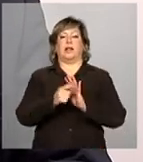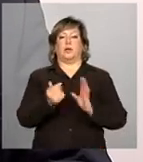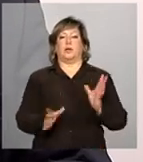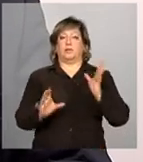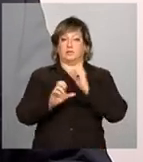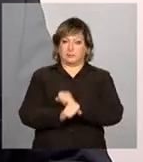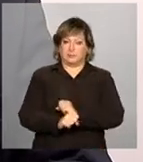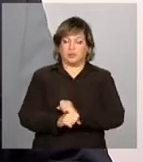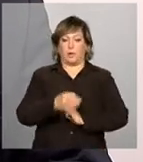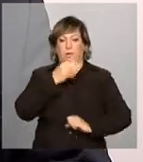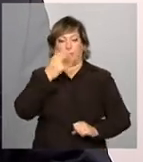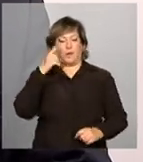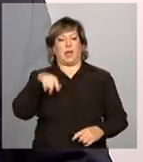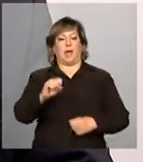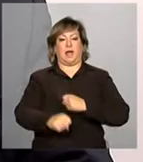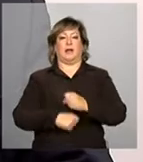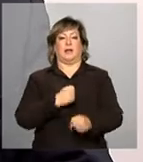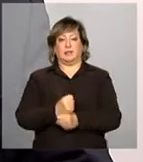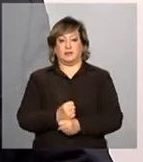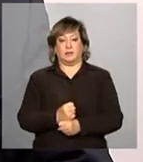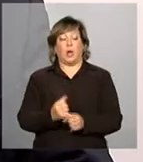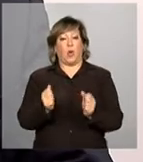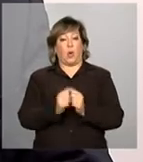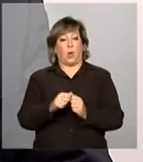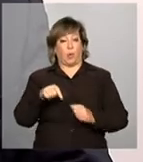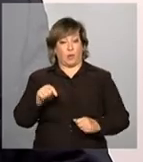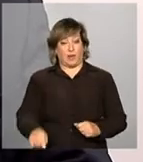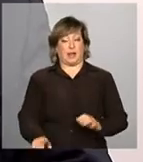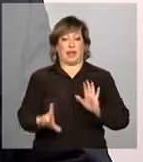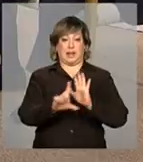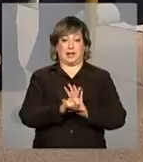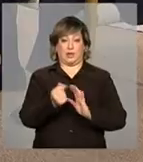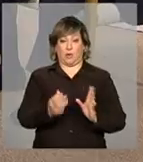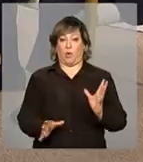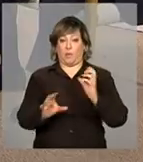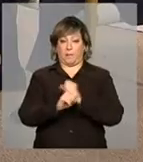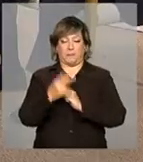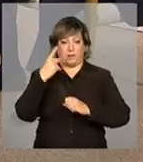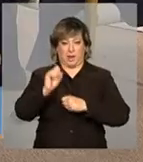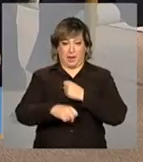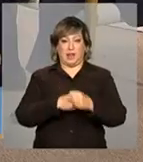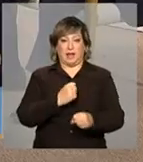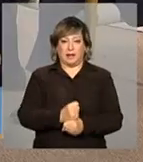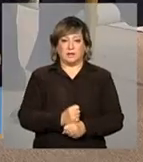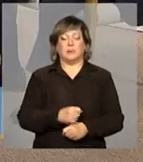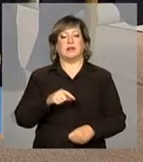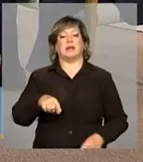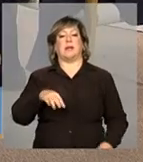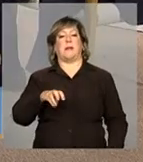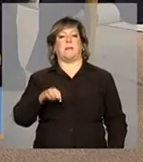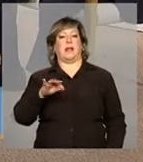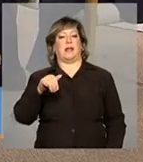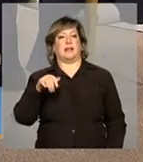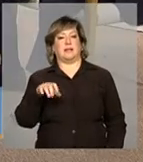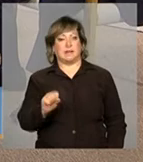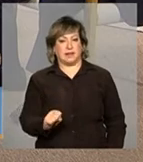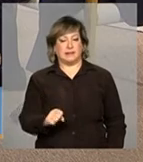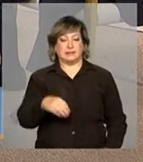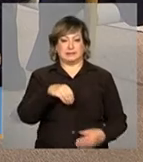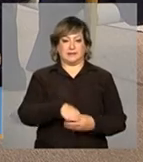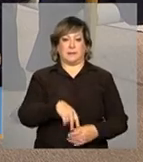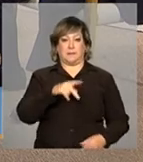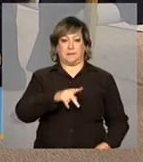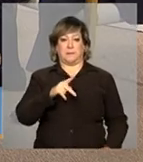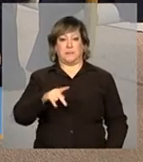lei orçamentária anual que através da lei orçamentária anual que as metas previstas no PPP